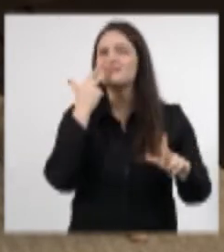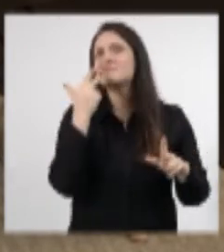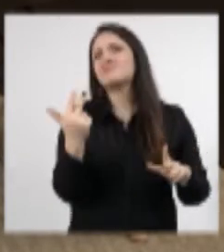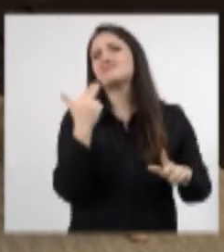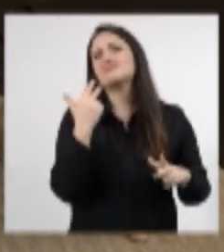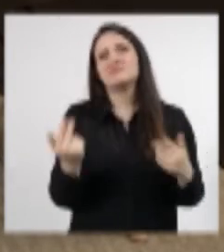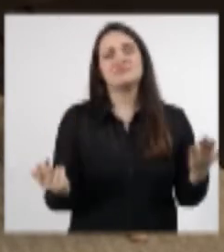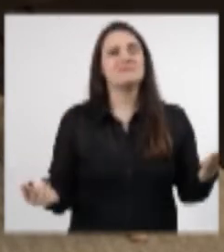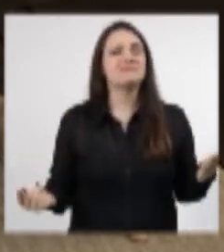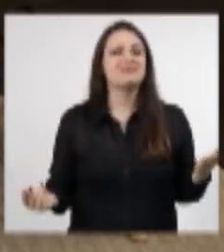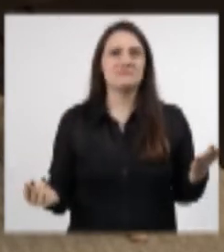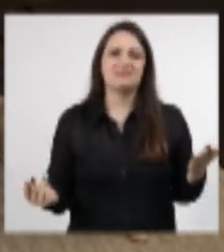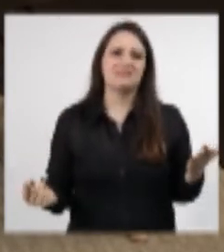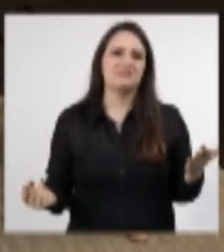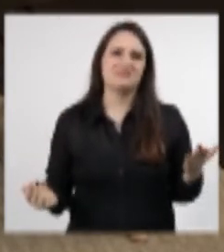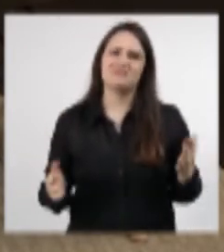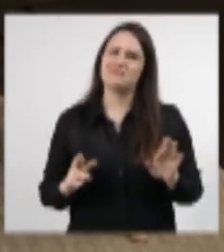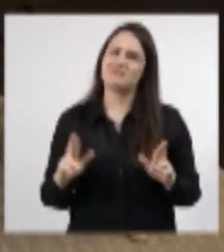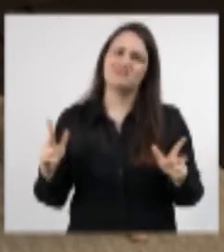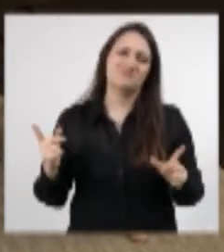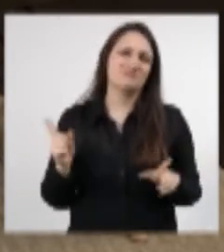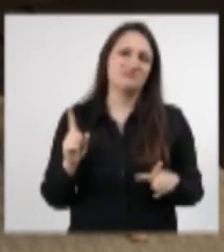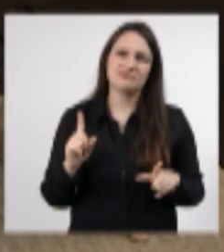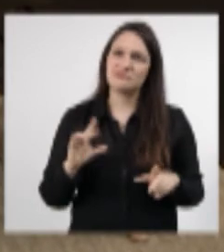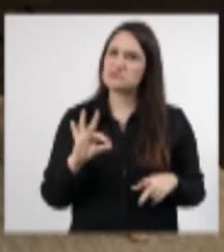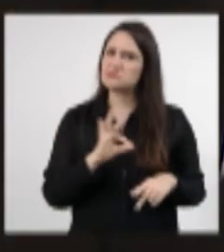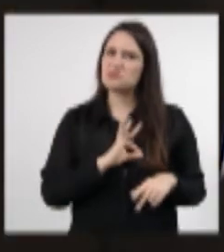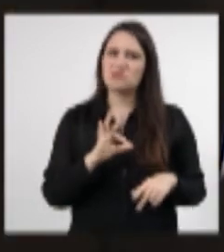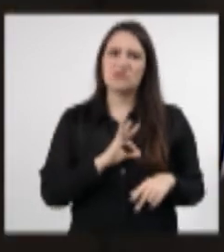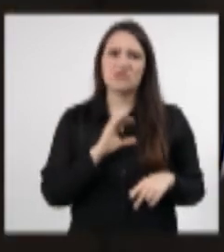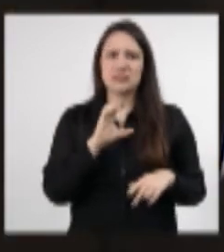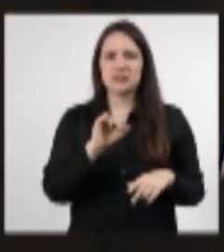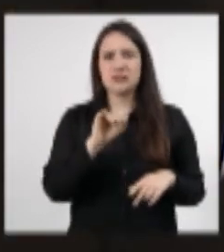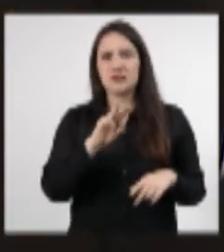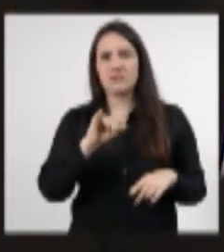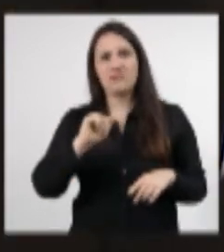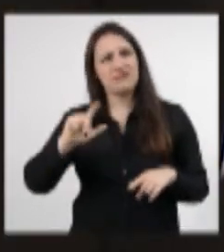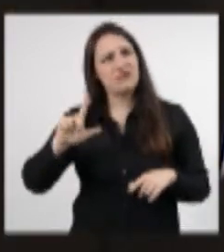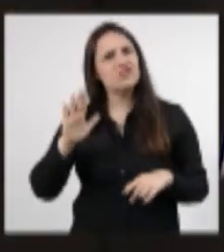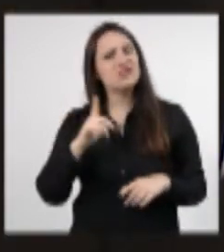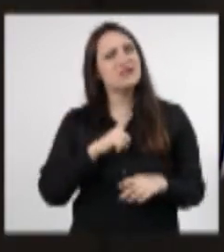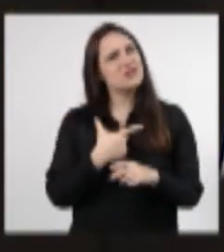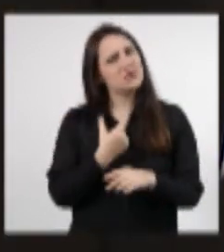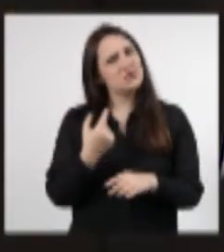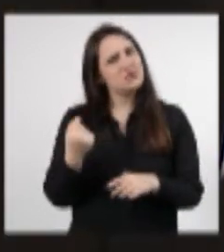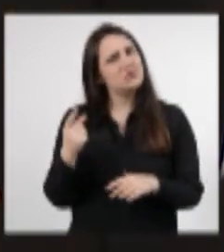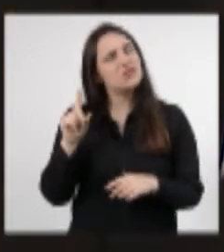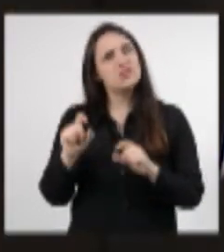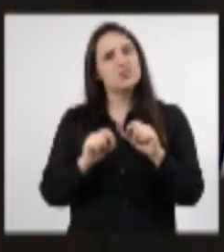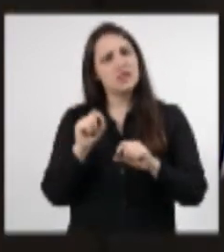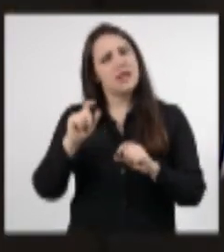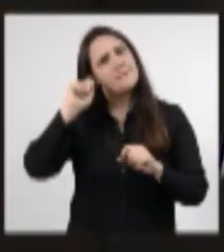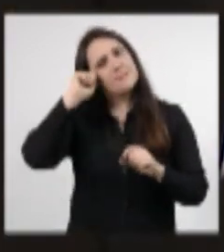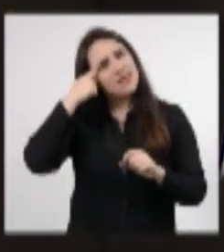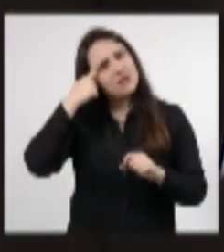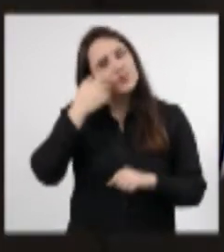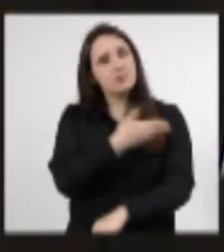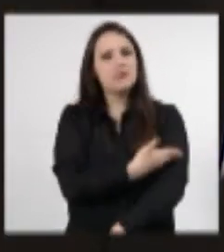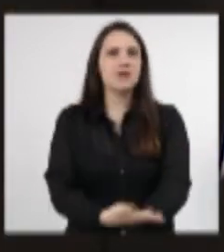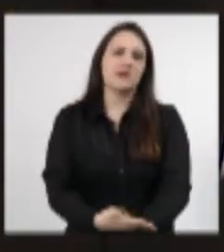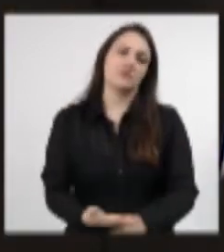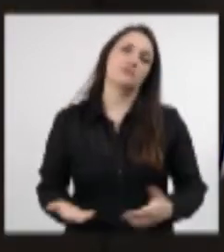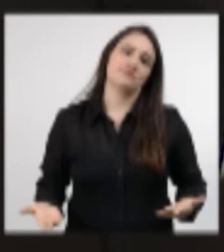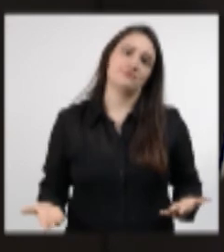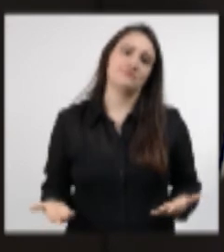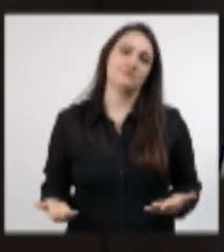cor nas viaturas, e historicamente a Polícia Civil ela tem mais de 200 anos e as suas cores são as cores preto e branco. Então,